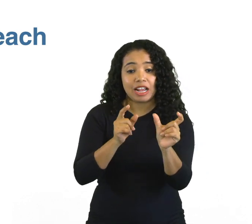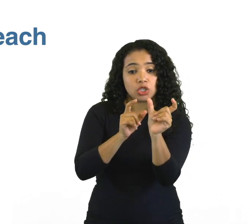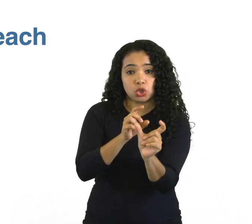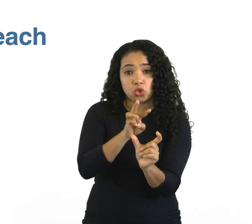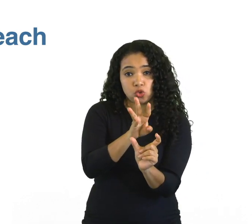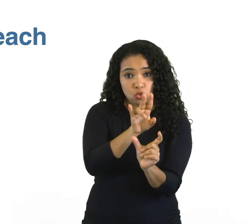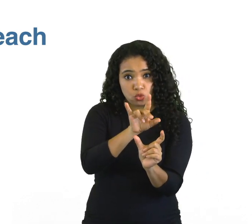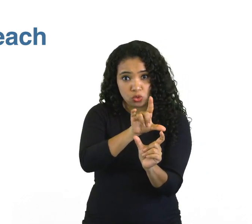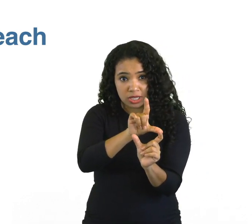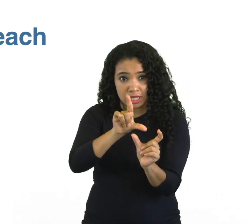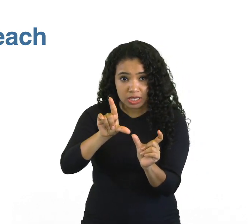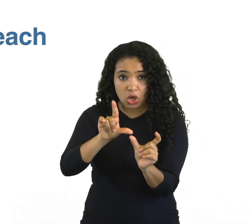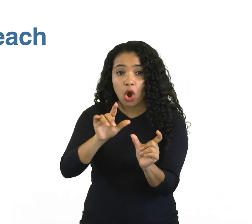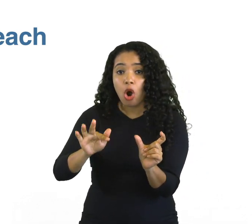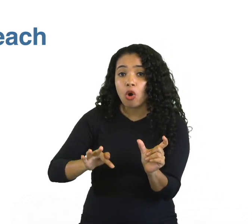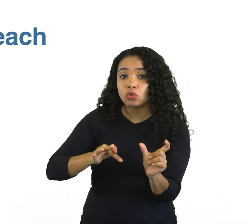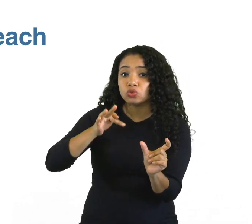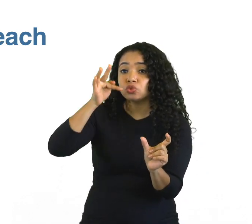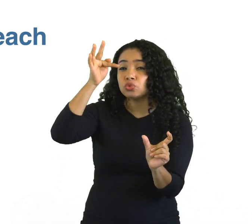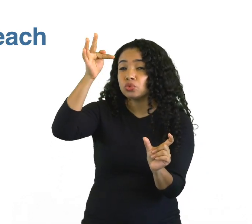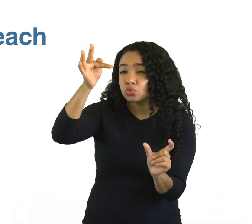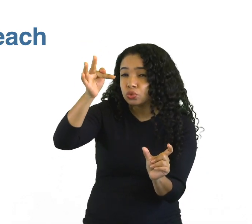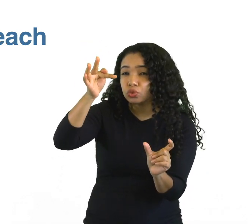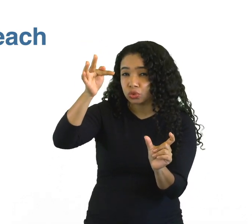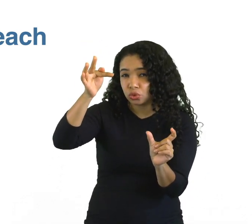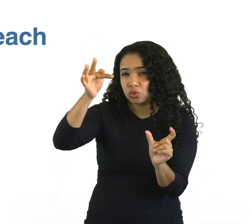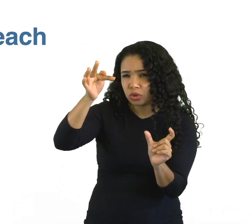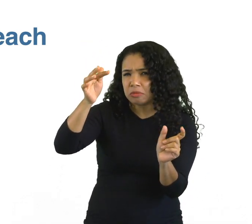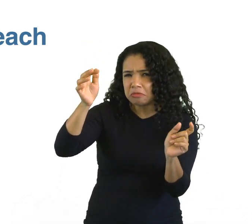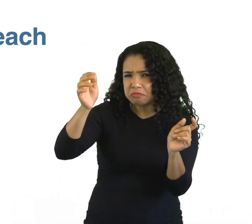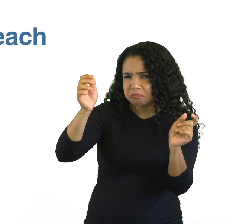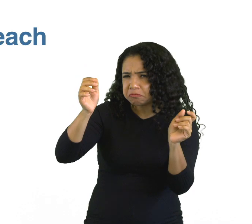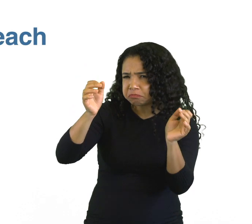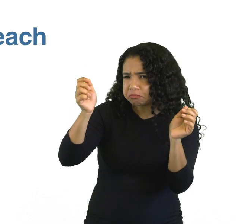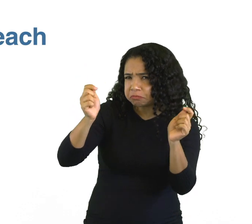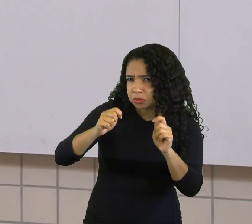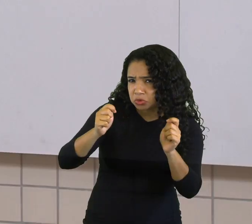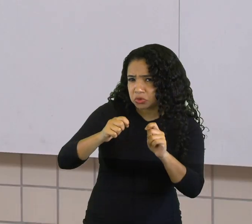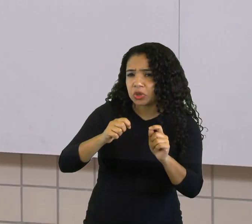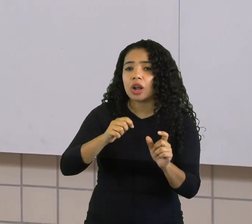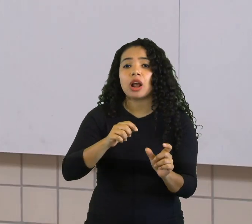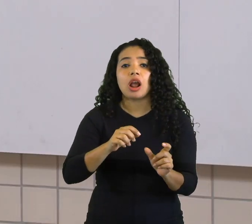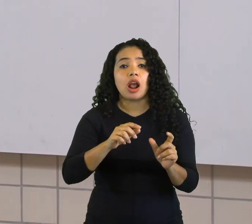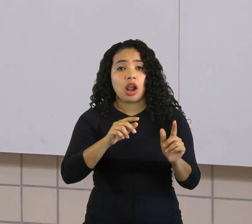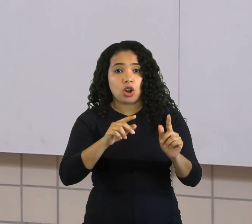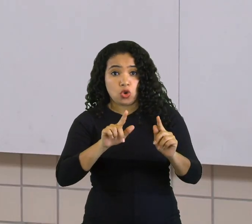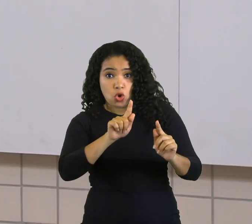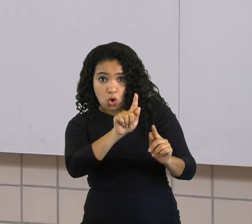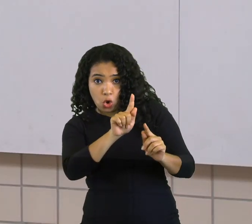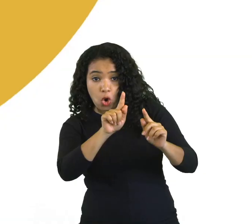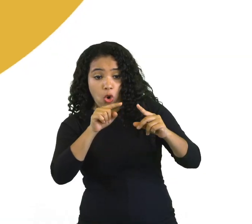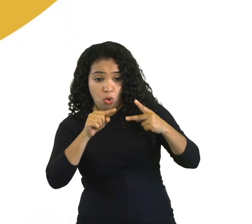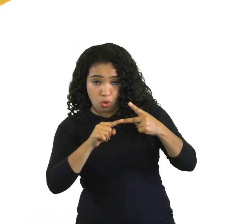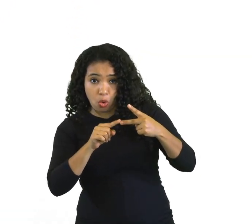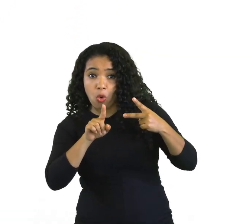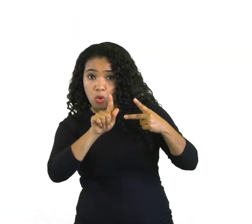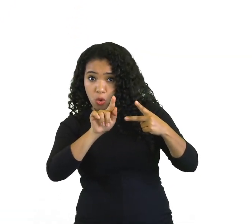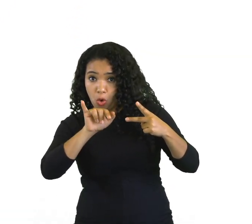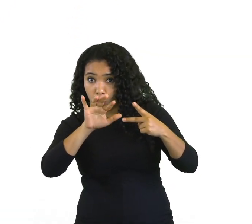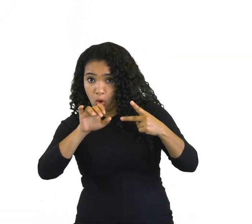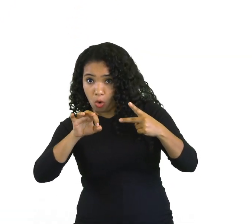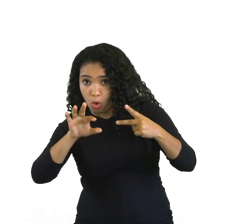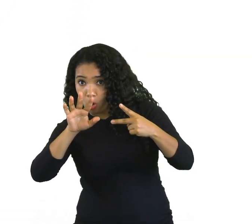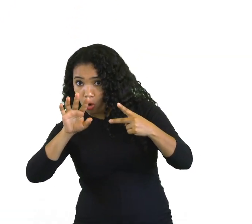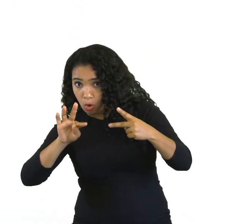menos preciso e o going to, que a gente vai ver na próxima aula, é um futuro mais preciso. Então, situações que a gente utiliza